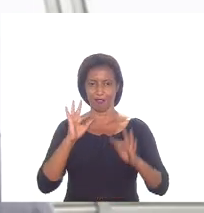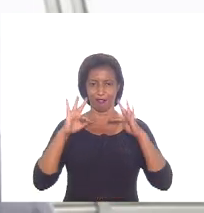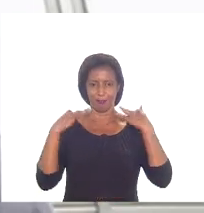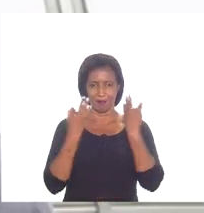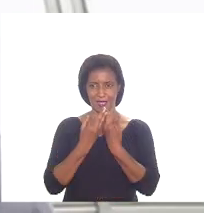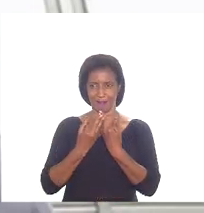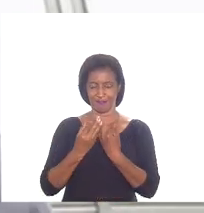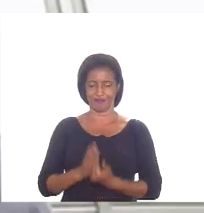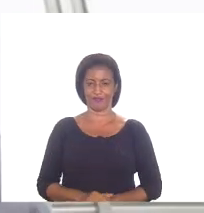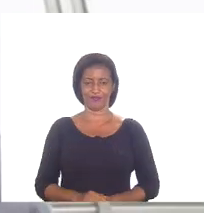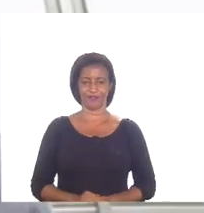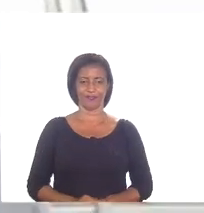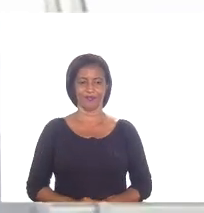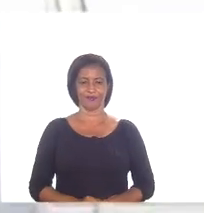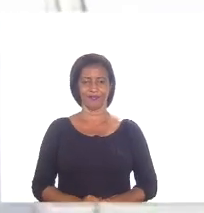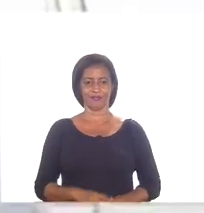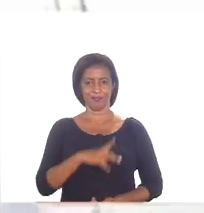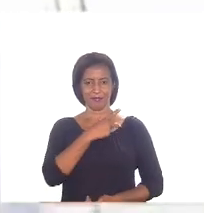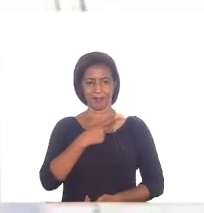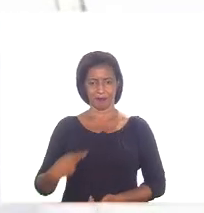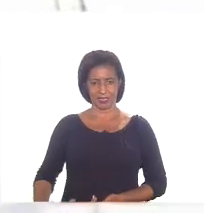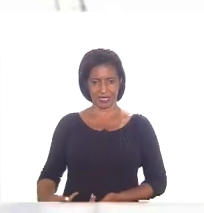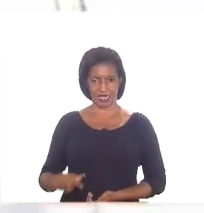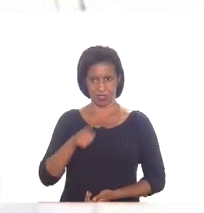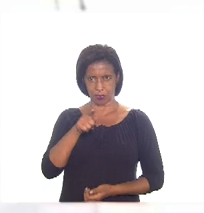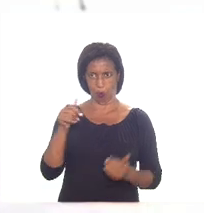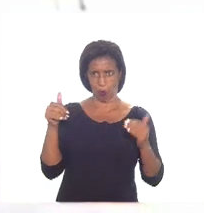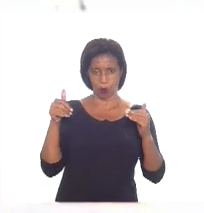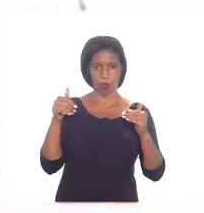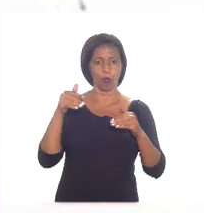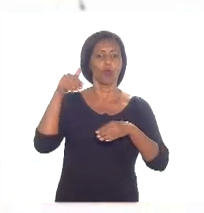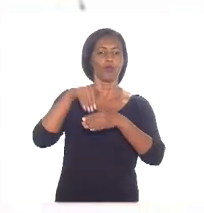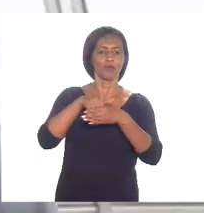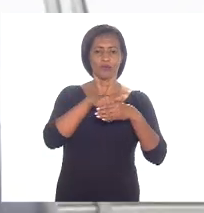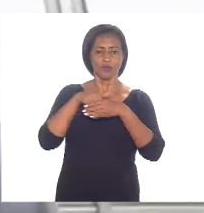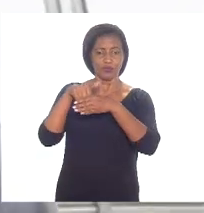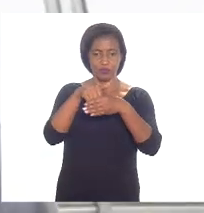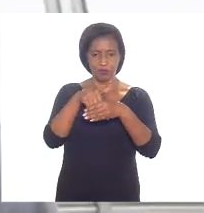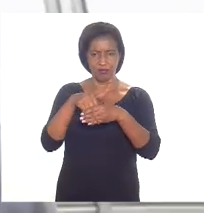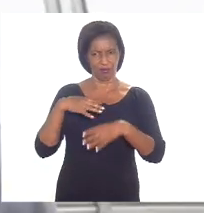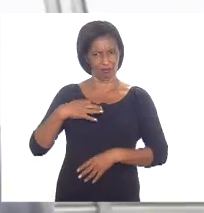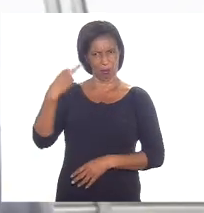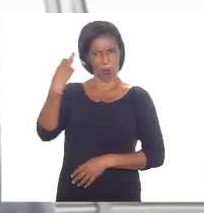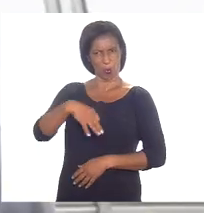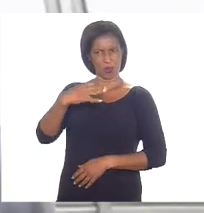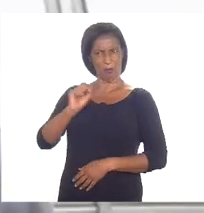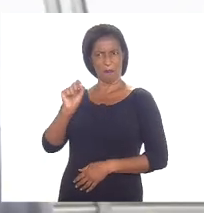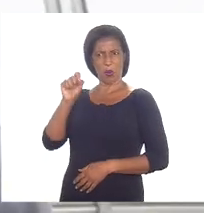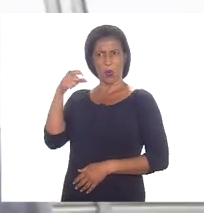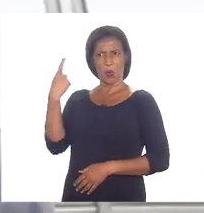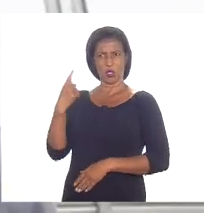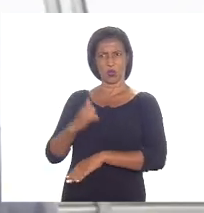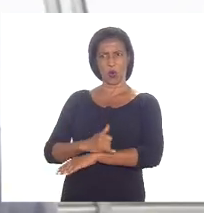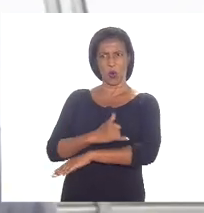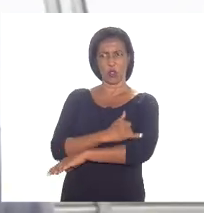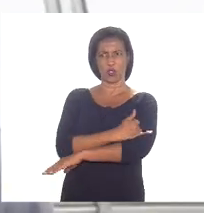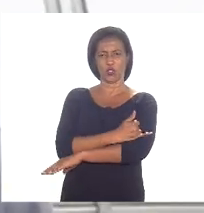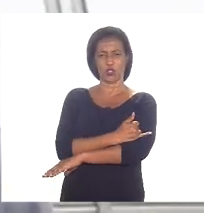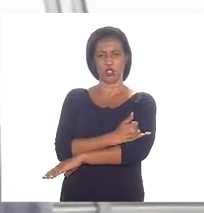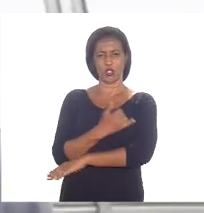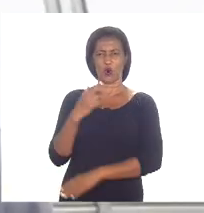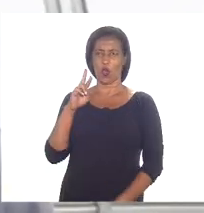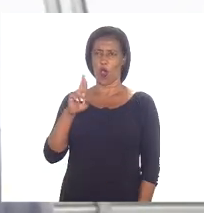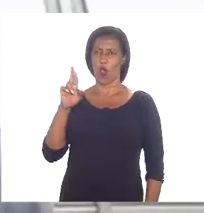Presidente. Pode consignar seu voto. Pô, com certeza eu vou votar no meu ex-gordinho, né? Rodrigo Bacelar, meu